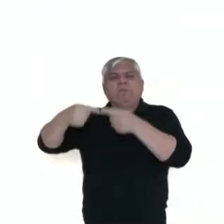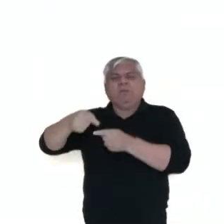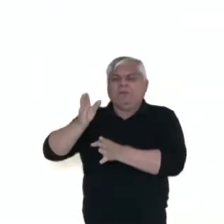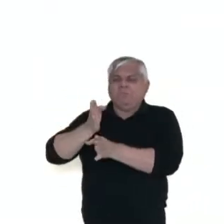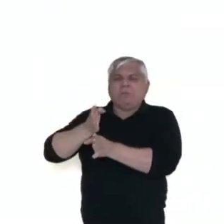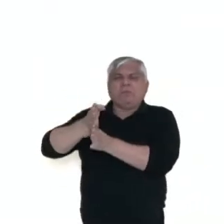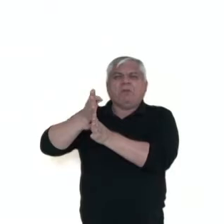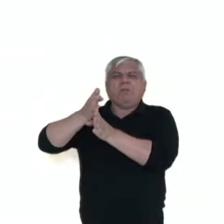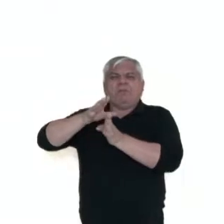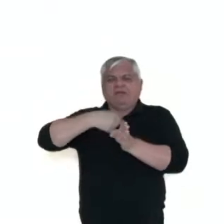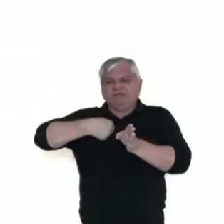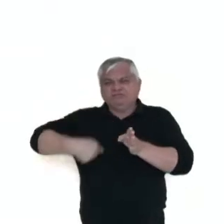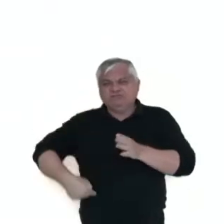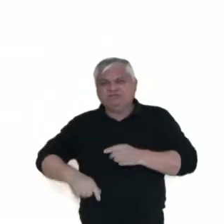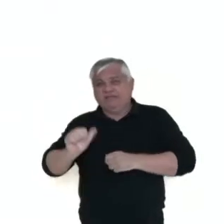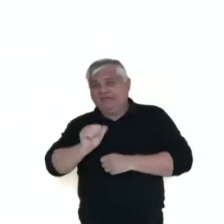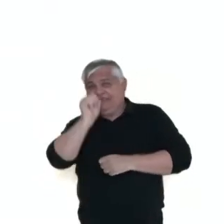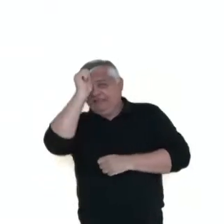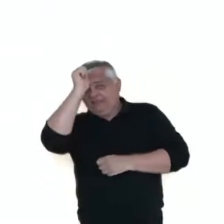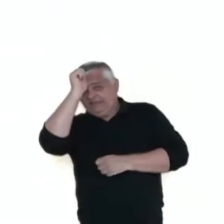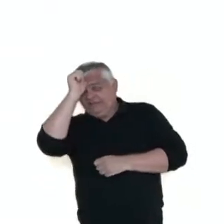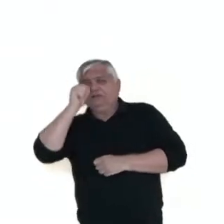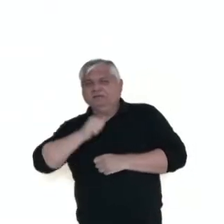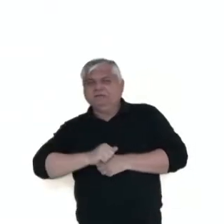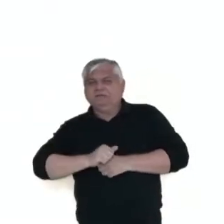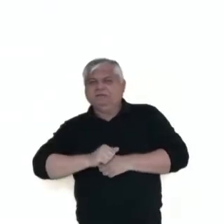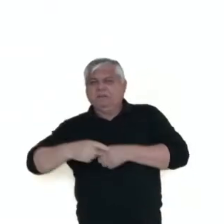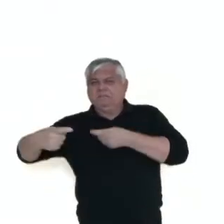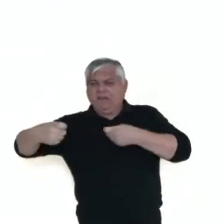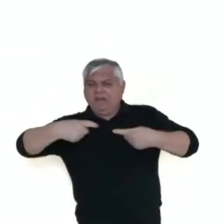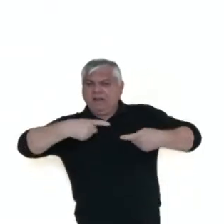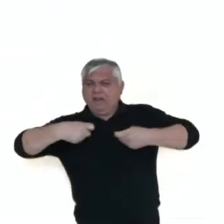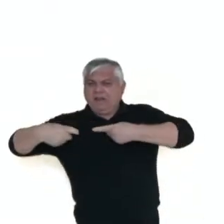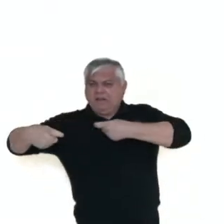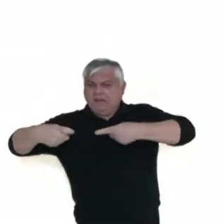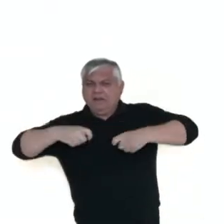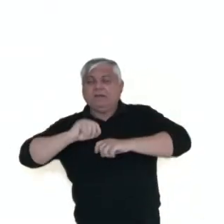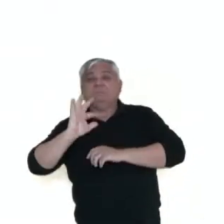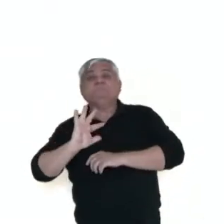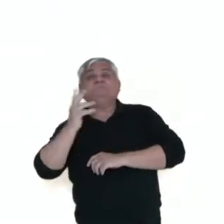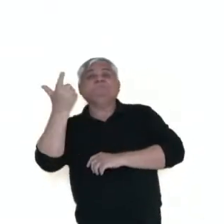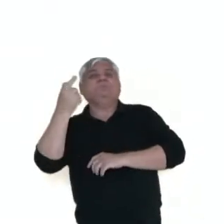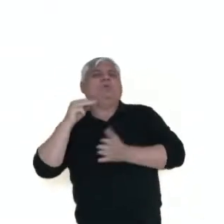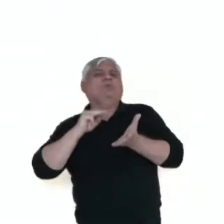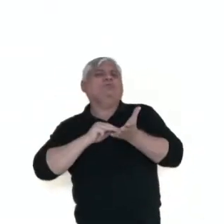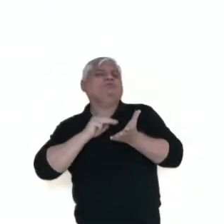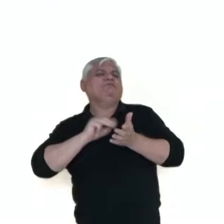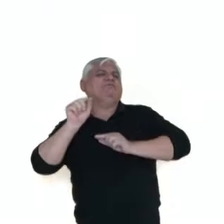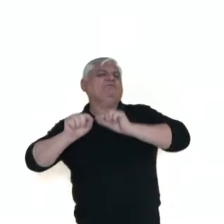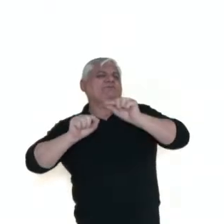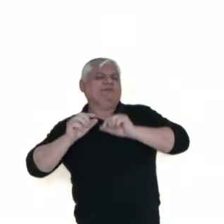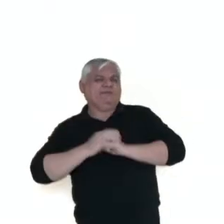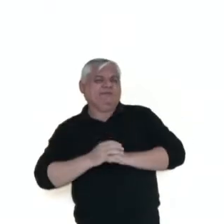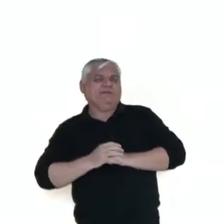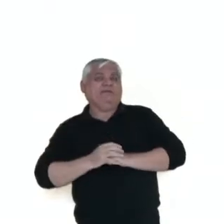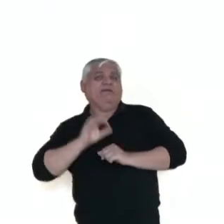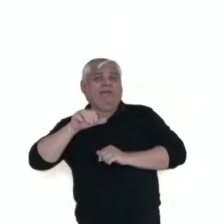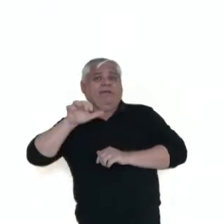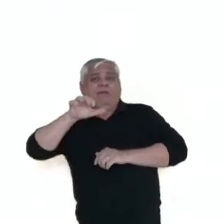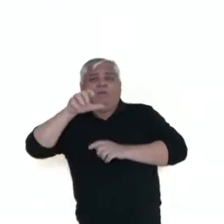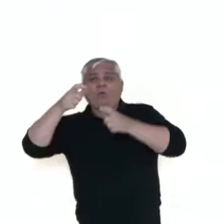Sino-Indiano, foi uma guerra entre a República Popular da China e a Índia. A causa inicial do conflito foi uma